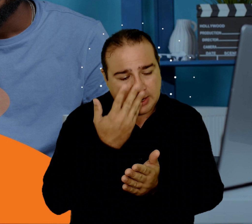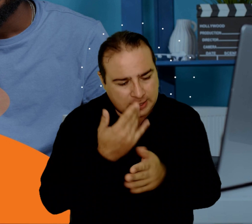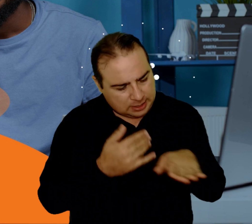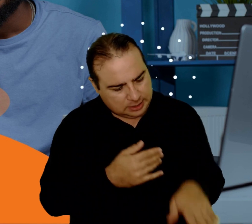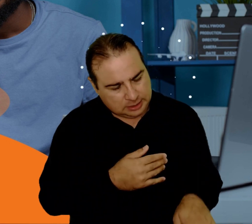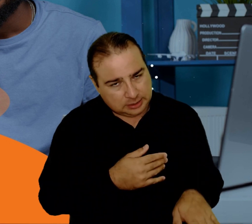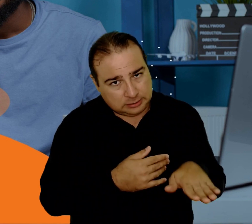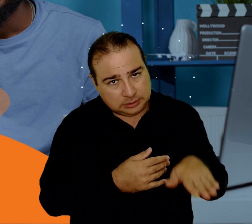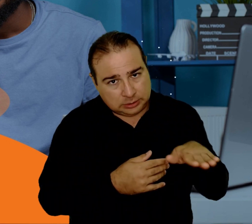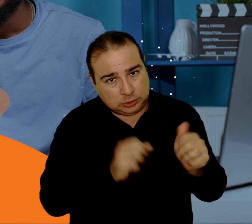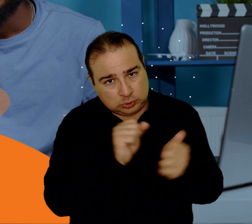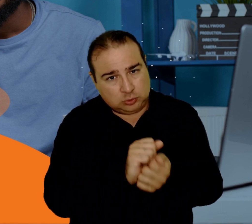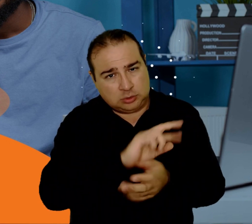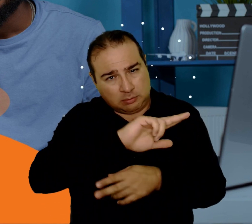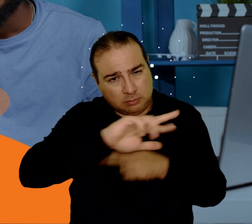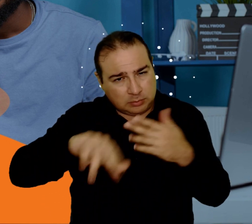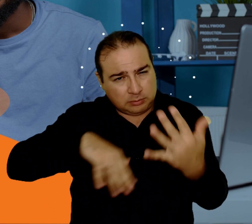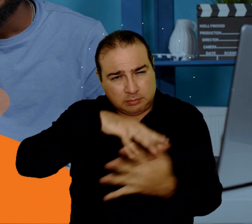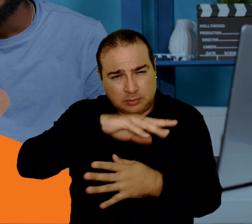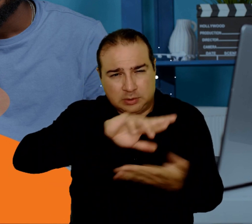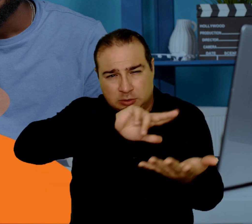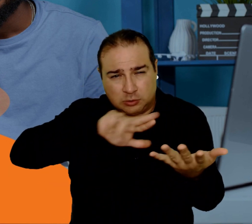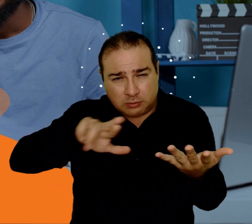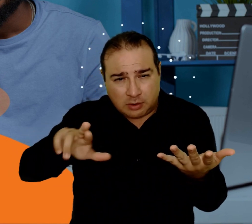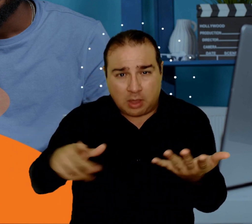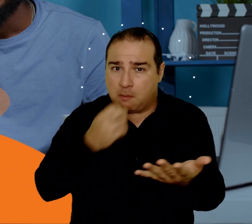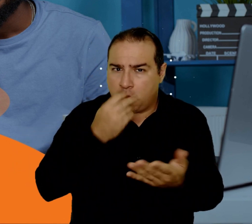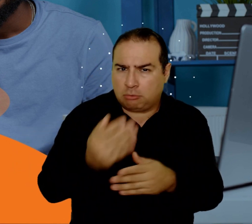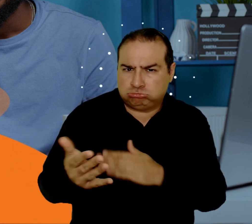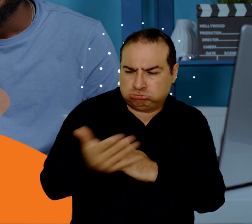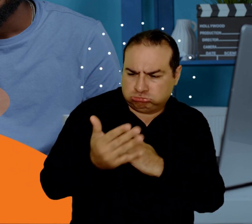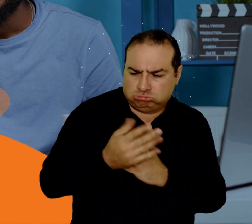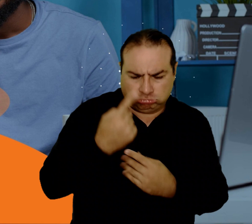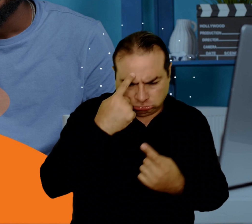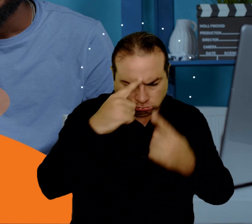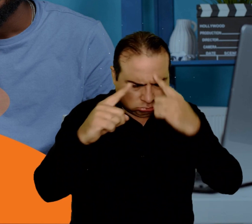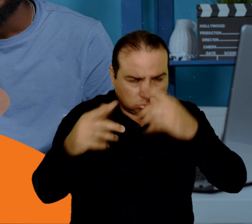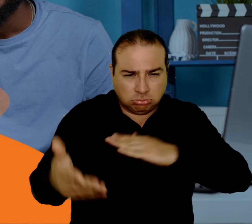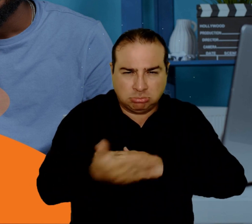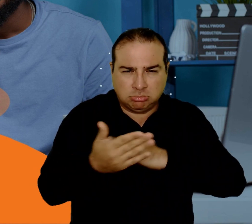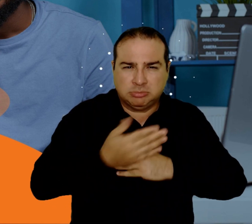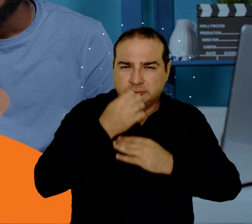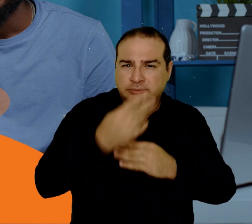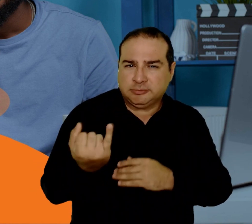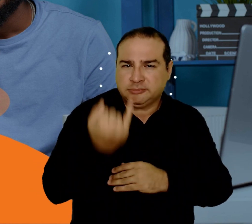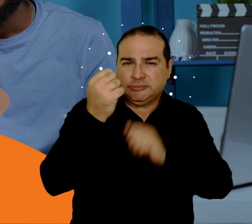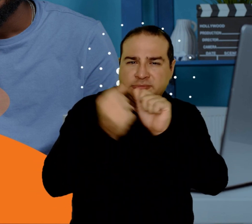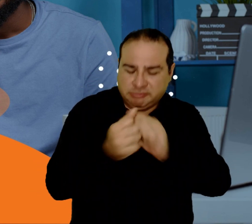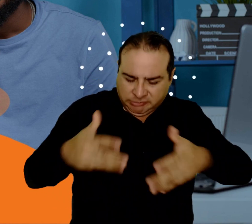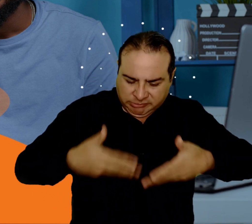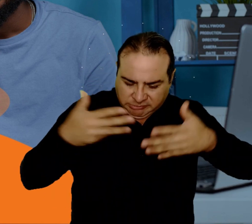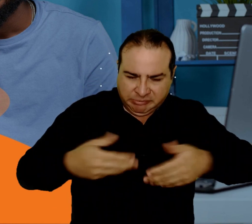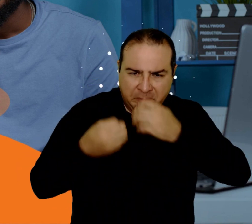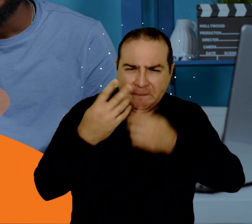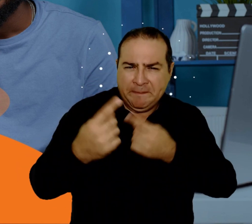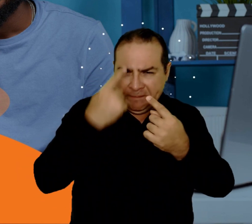em contato com essa heterogeneidade humana, isso estimula o desenvolvimento de competências